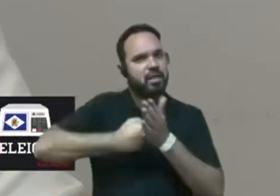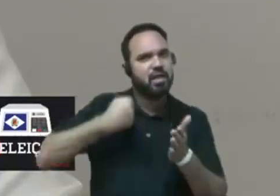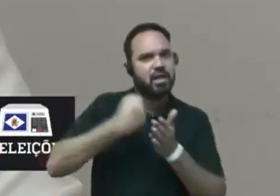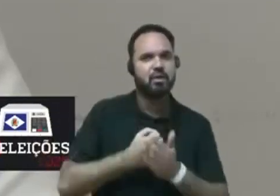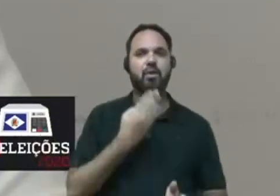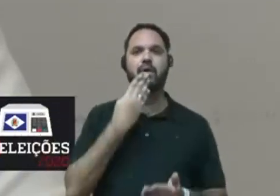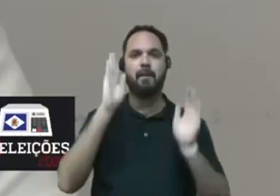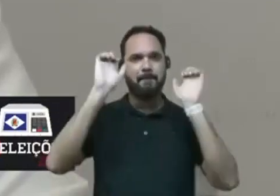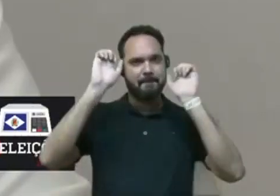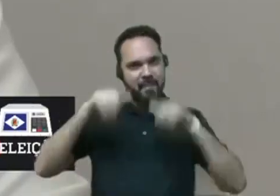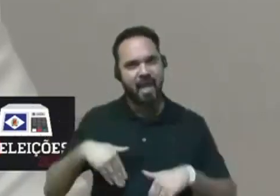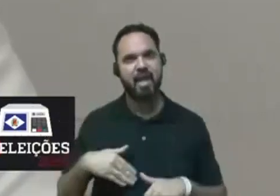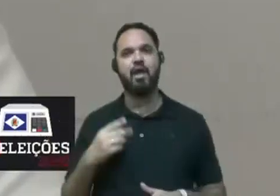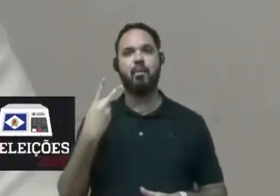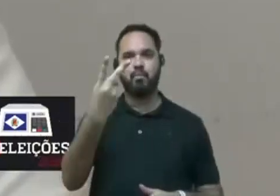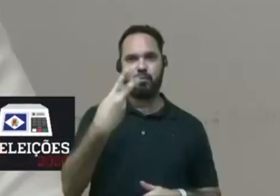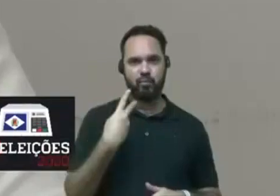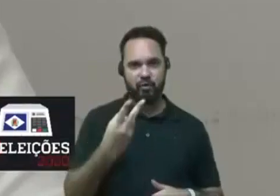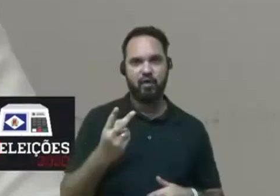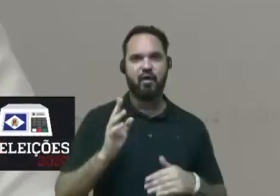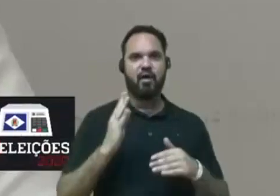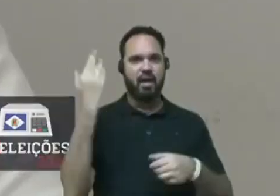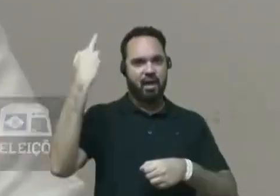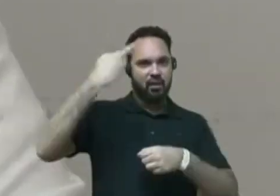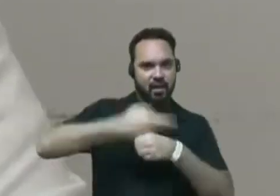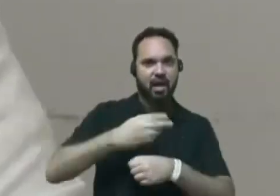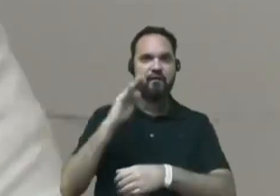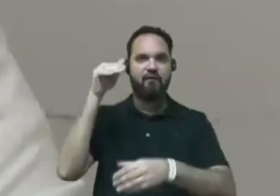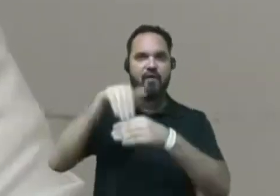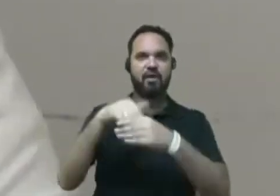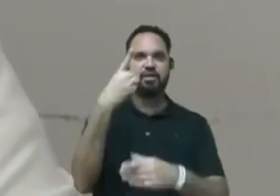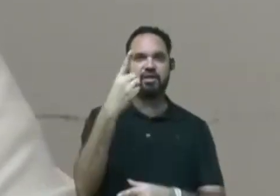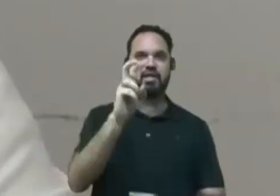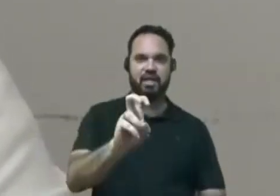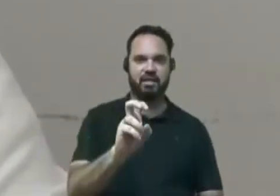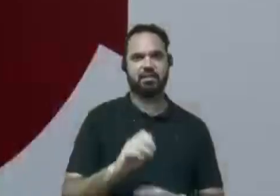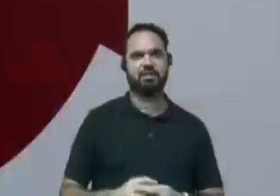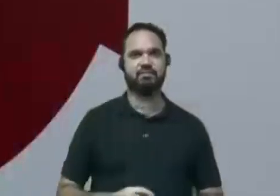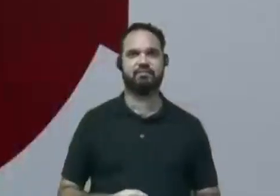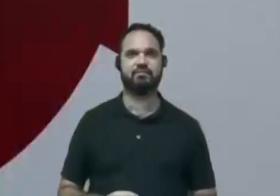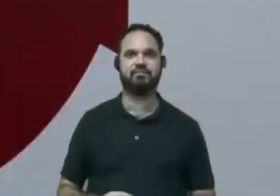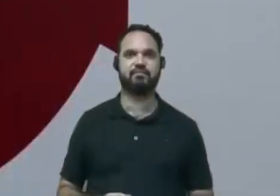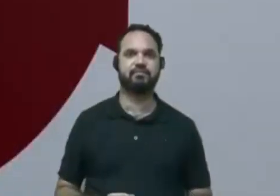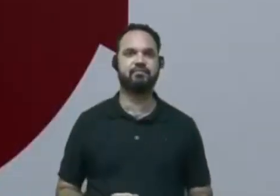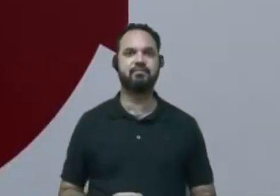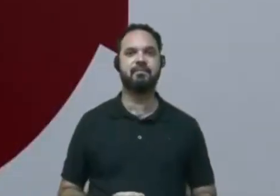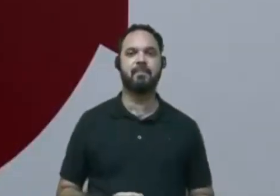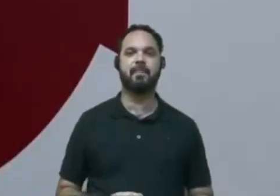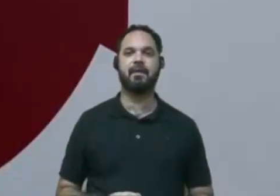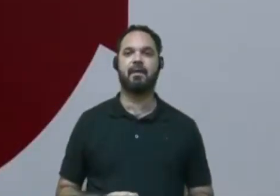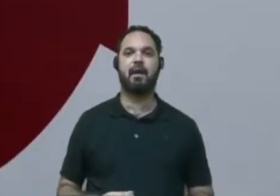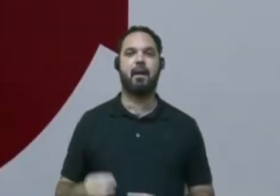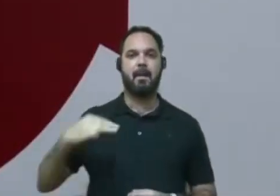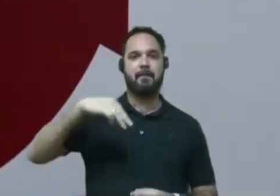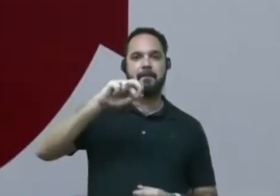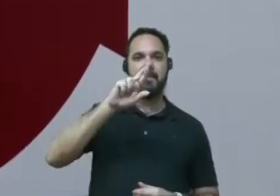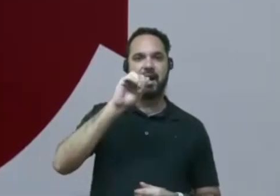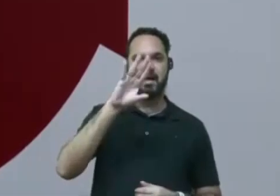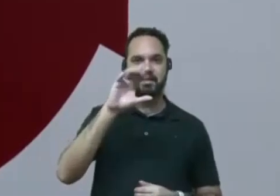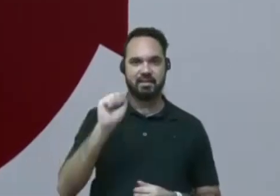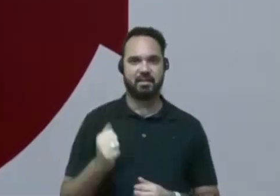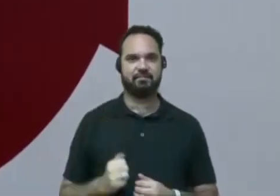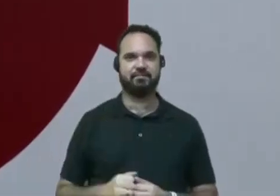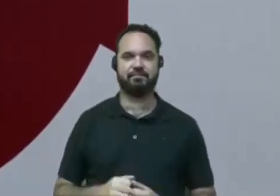do bem por você e para o Rio Claro vote 15 Eu amo a minhas Obrigada candidato agora candidato Márcia Berbel